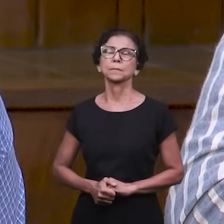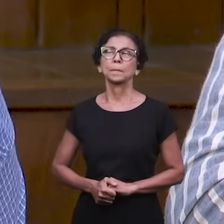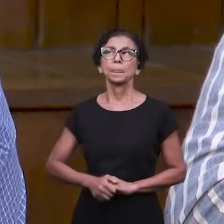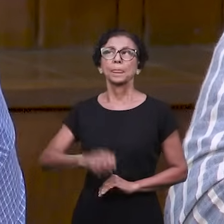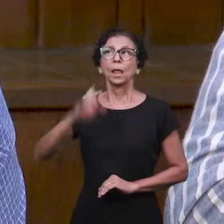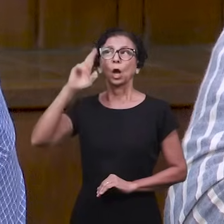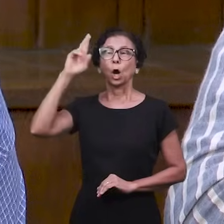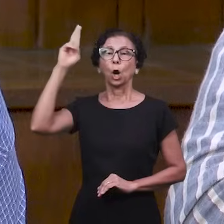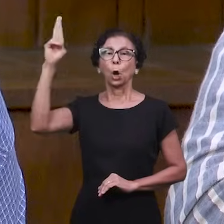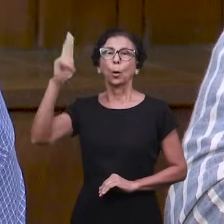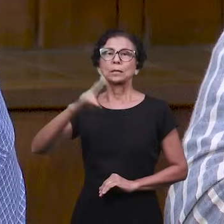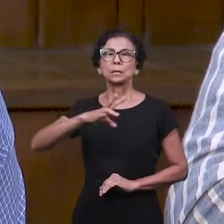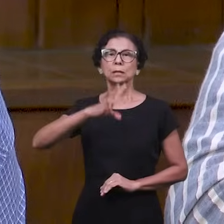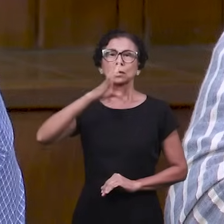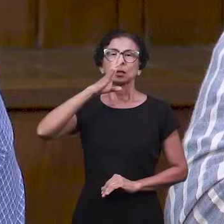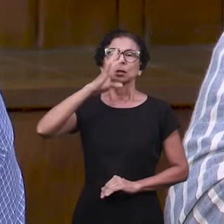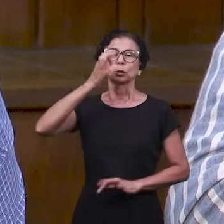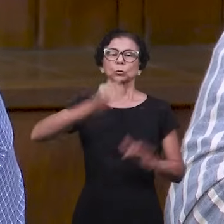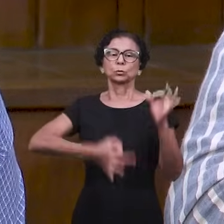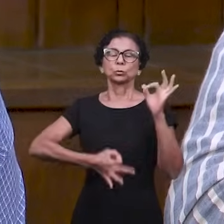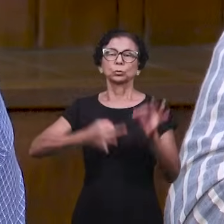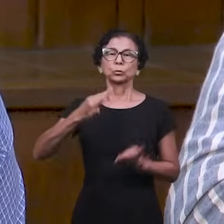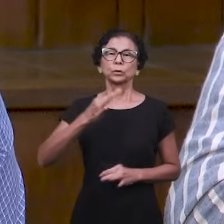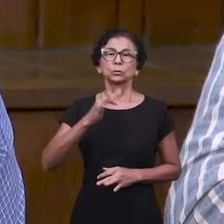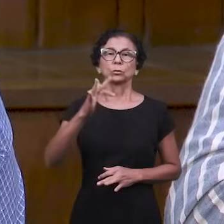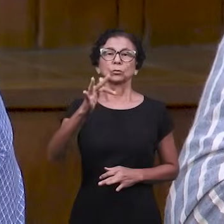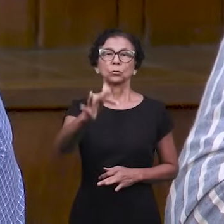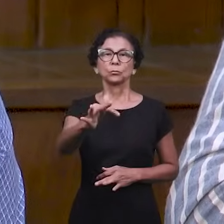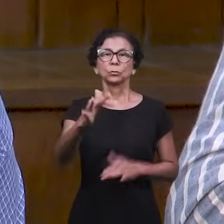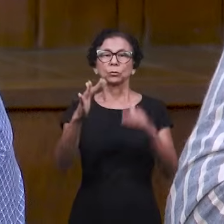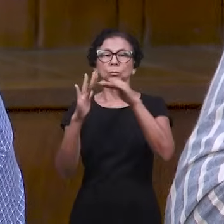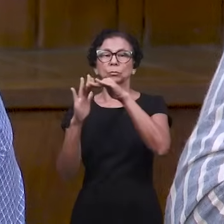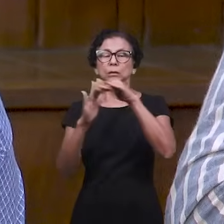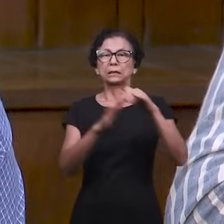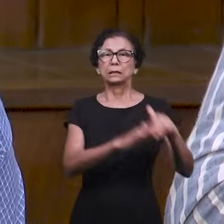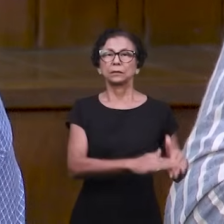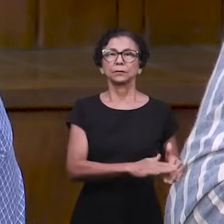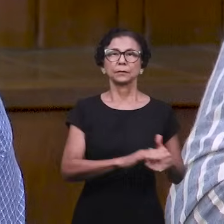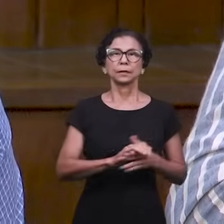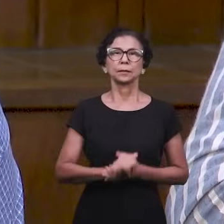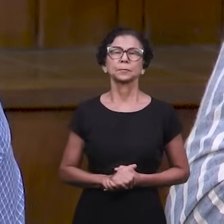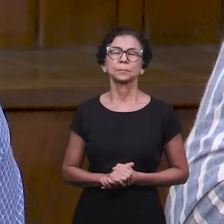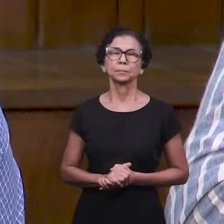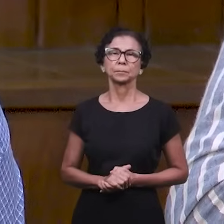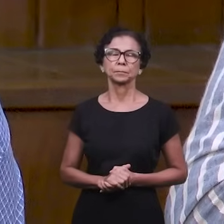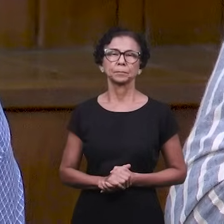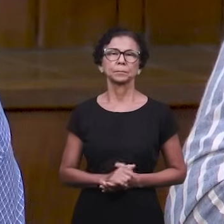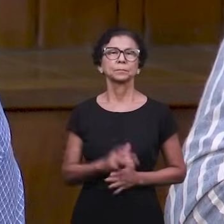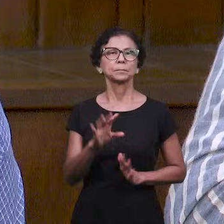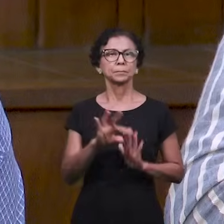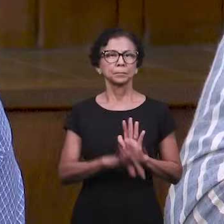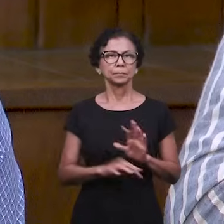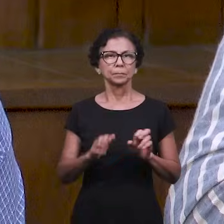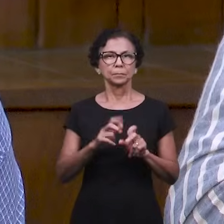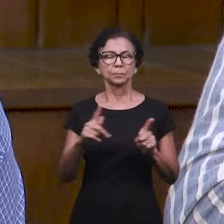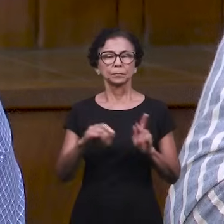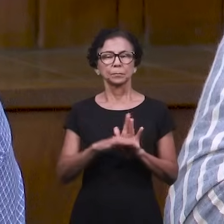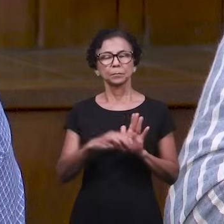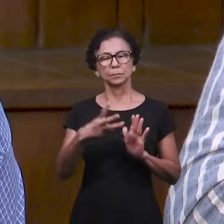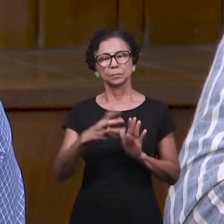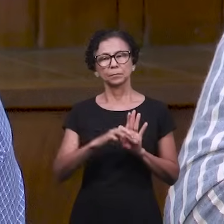da ira futura. A ira futura é a que chamamos de grande tribulação. Outro texto, Apocalipse